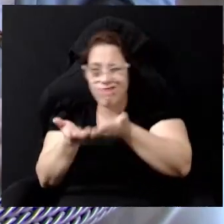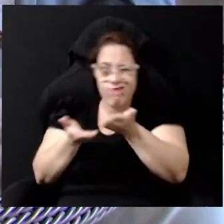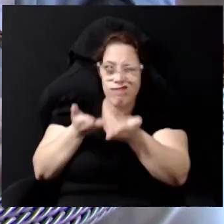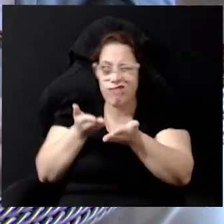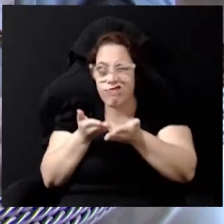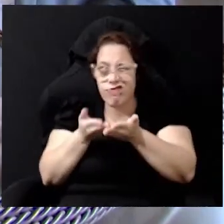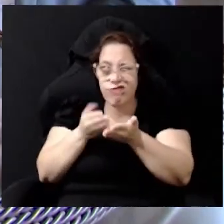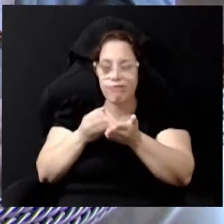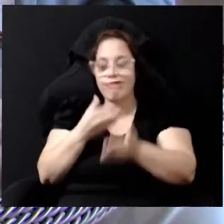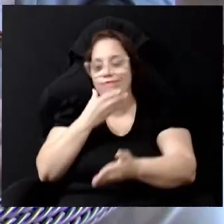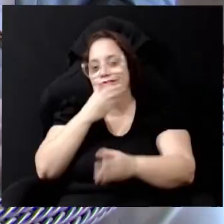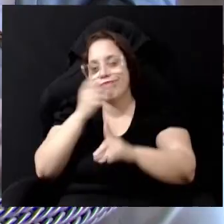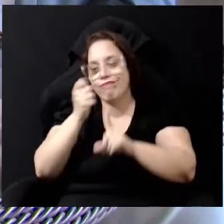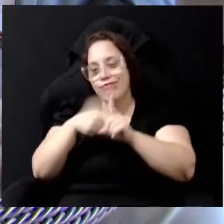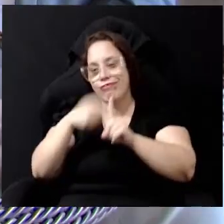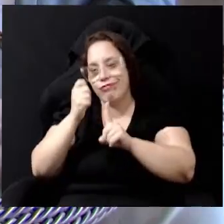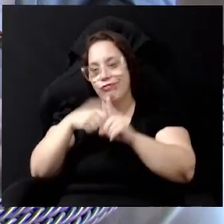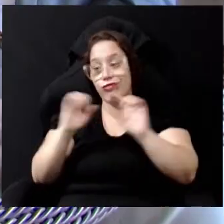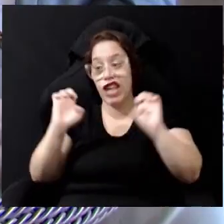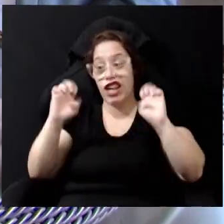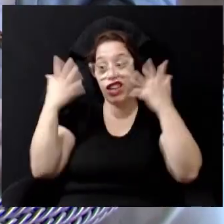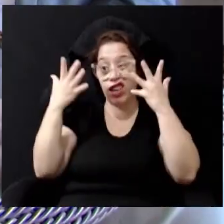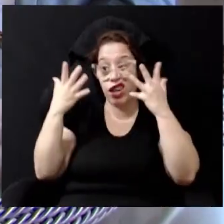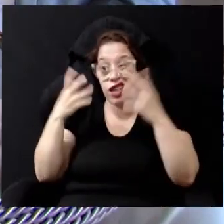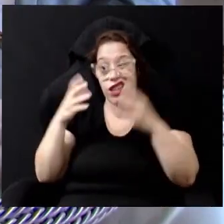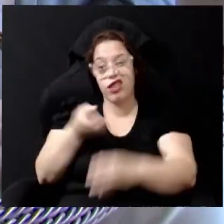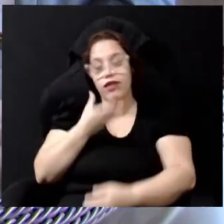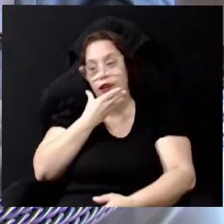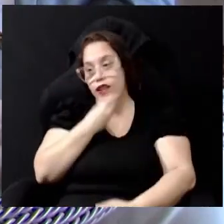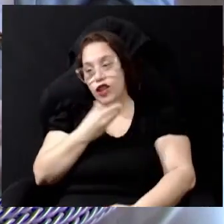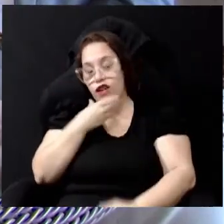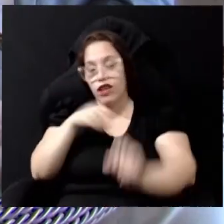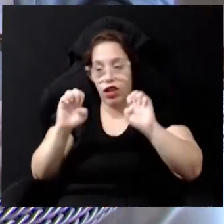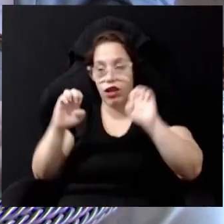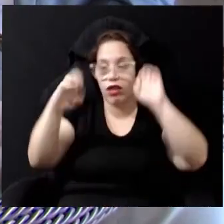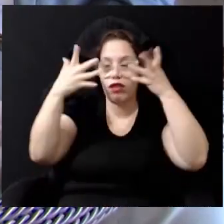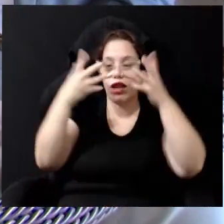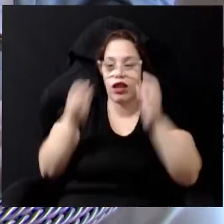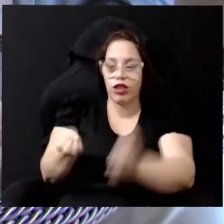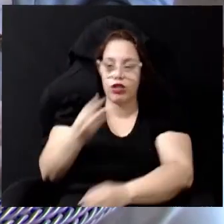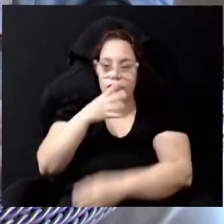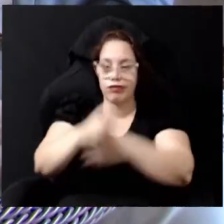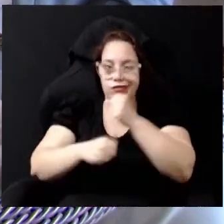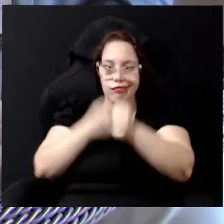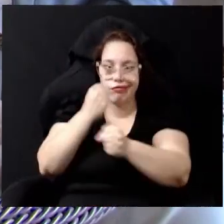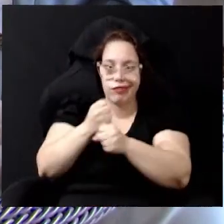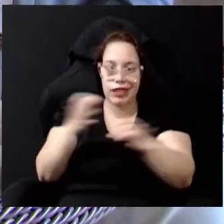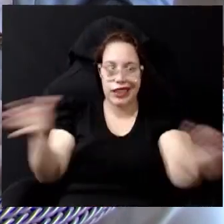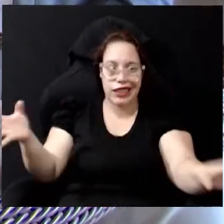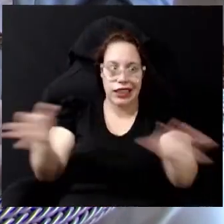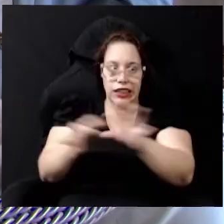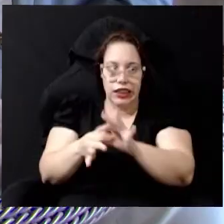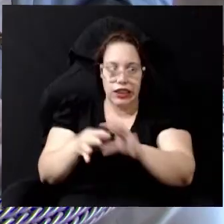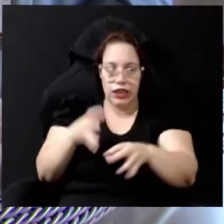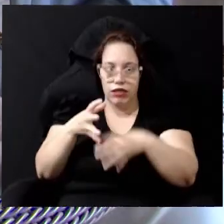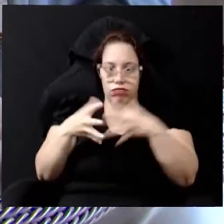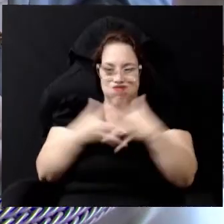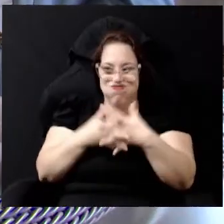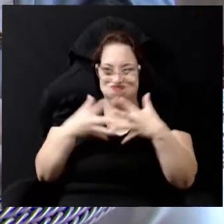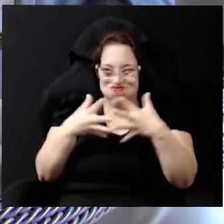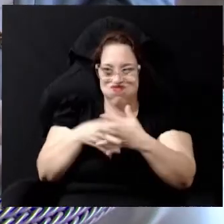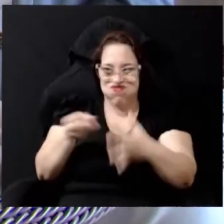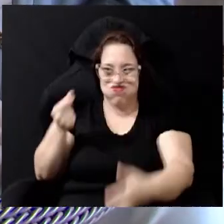de Réveillon, e também como não iniciar o ano, né, com uma ressaca dessa mistura das dívidas antigas e das